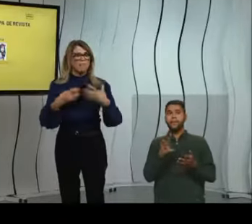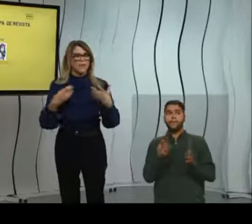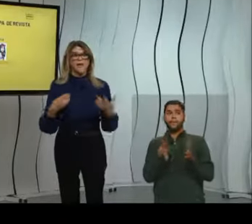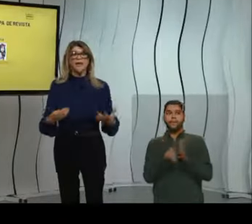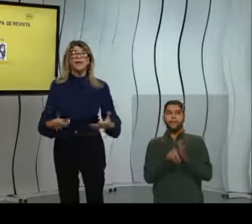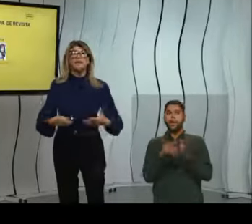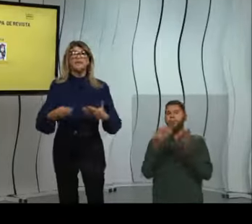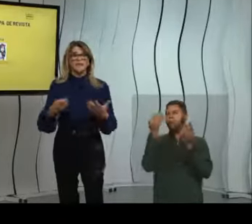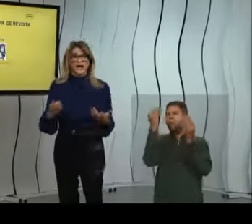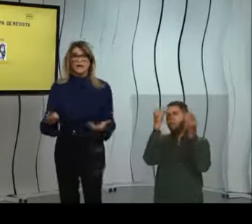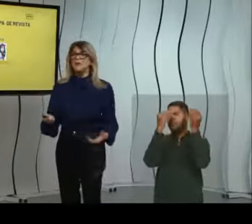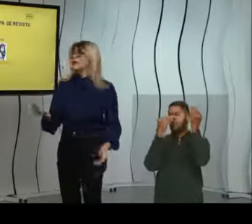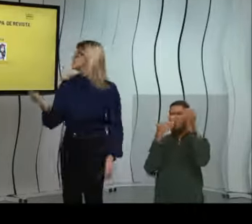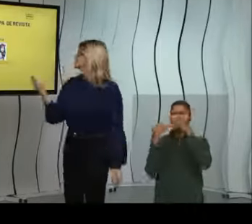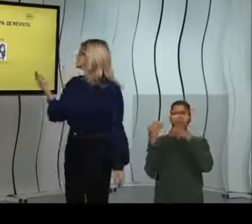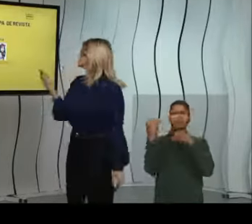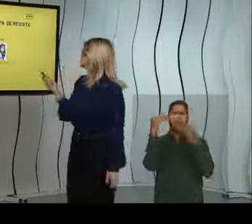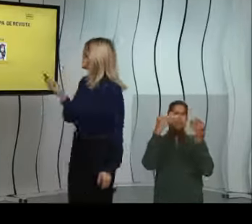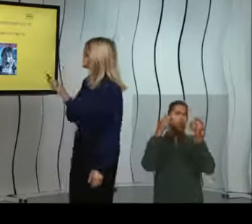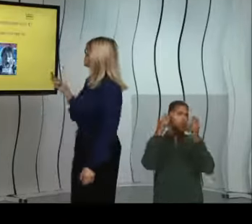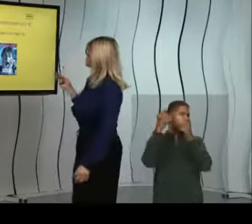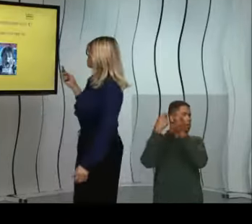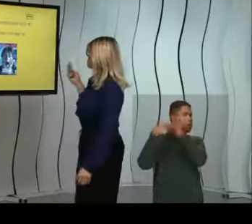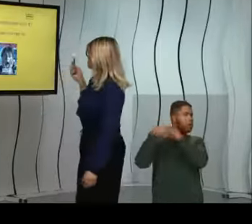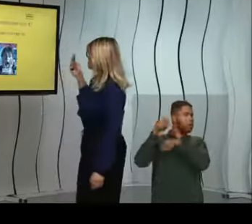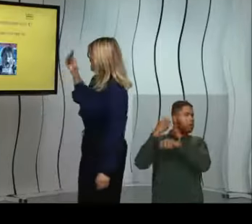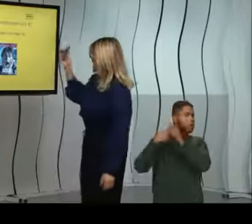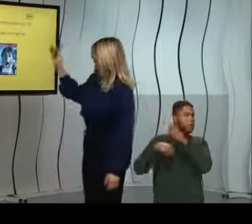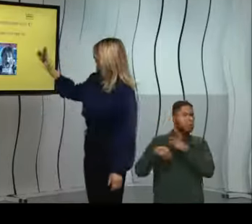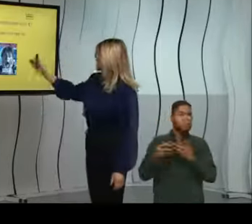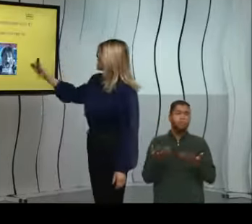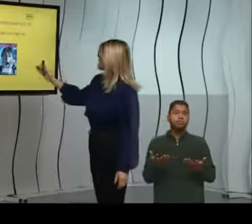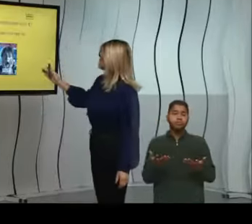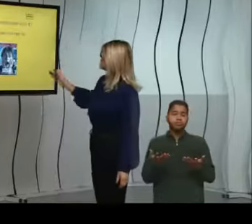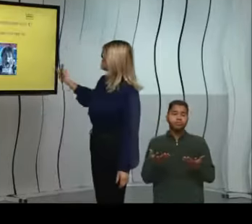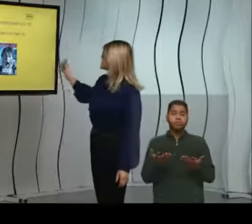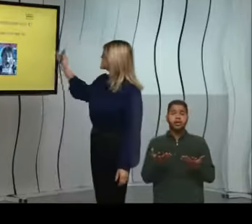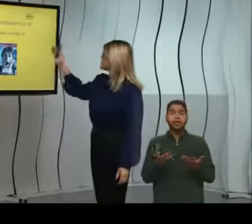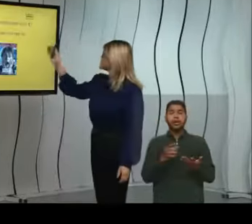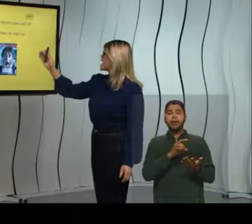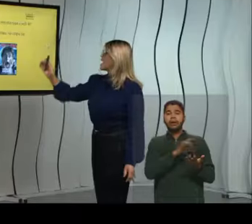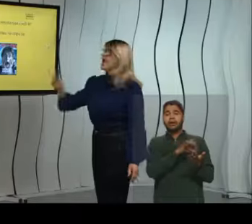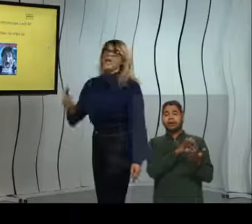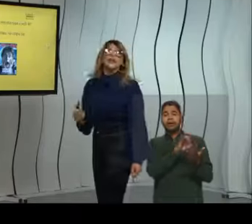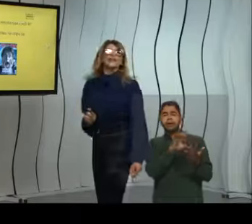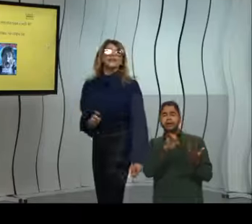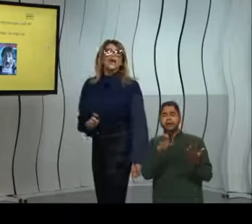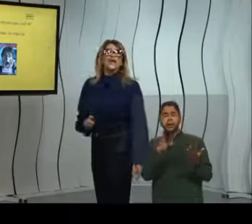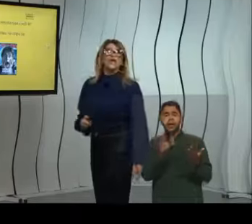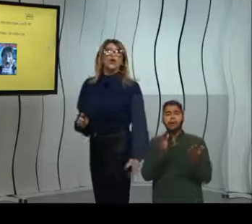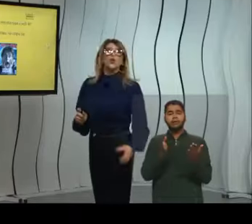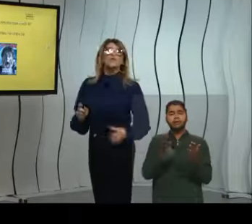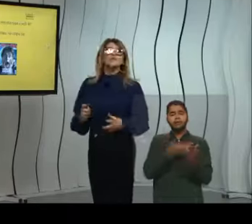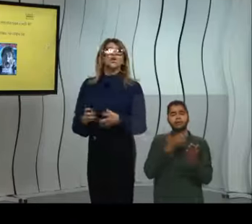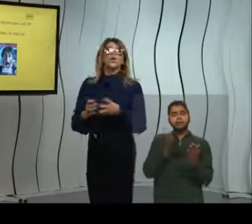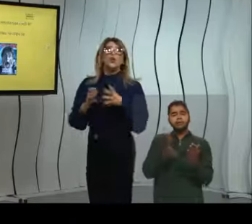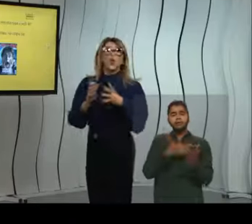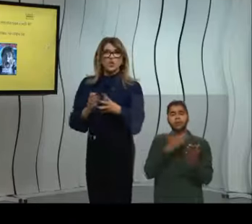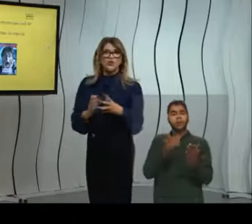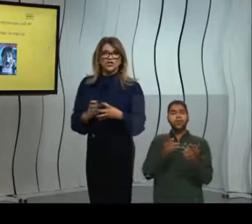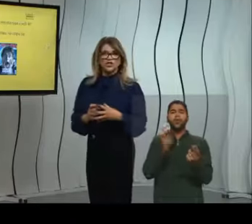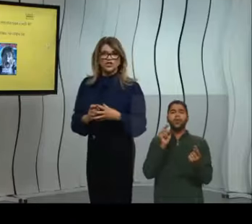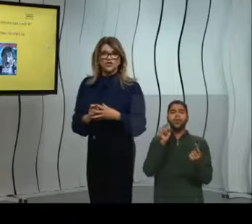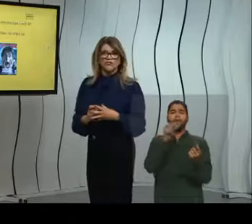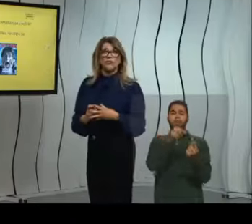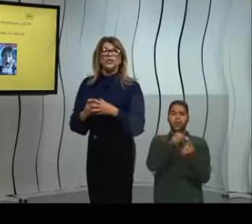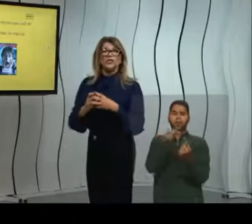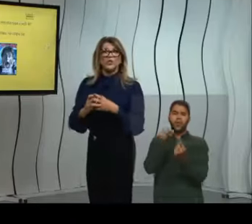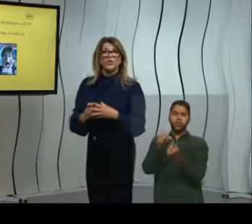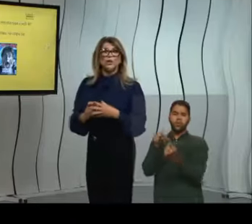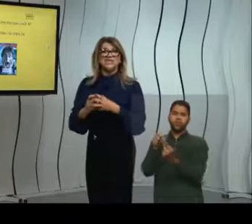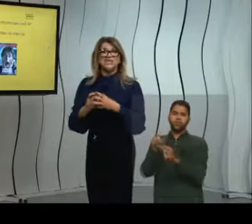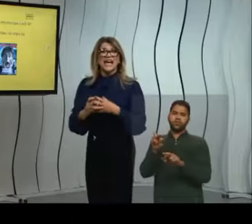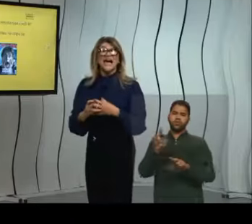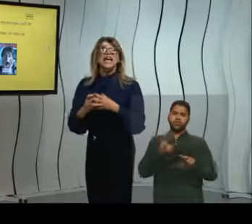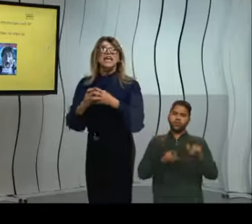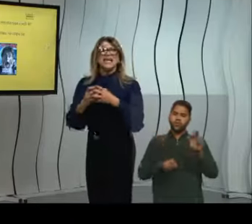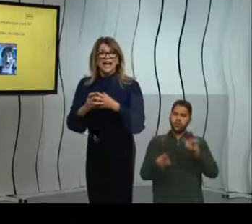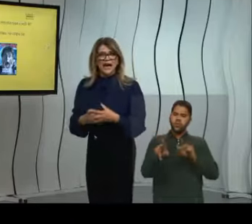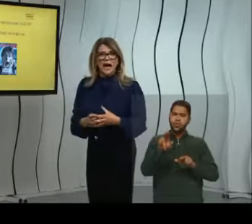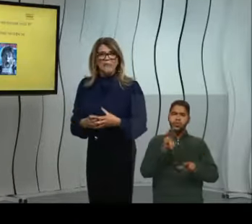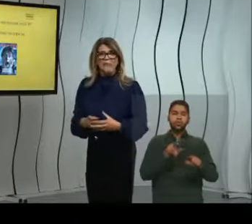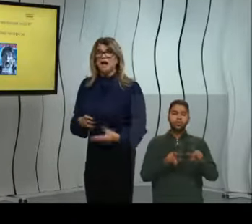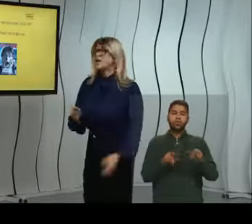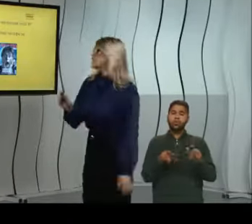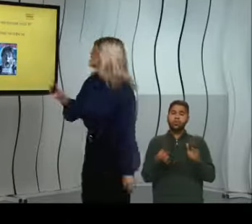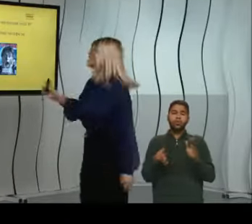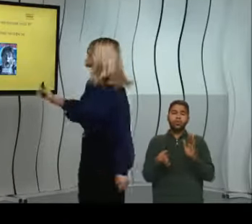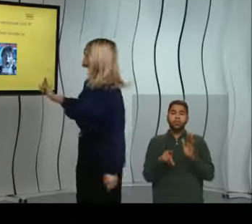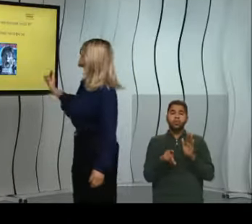belezas, de cabelos, né? Então, cada revista, ela tem o seu objetivo e tudo está